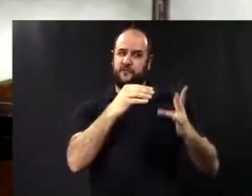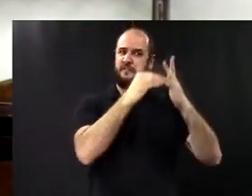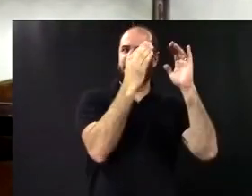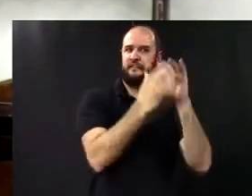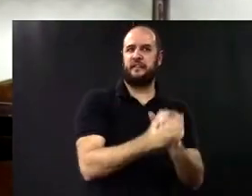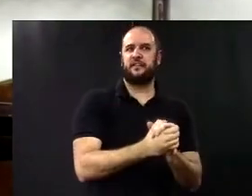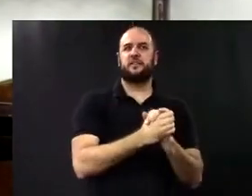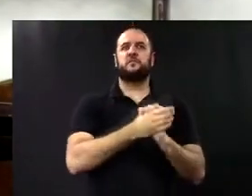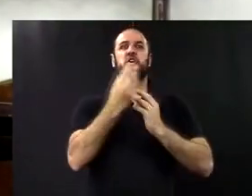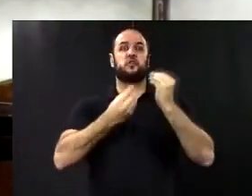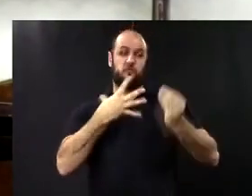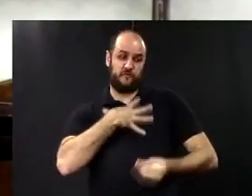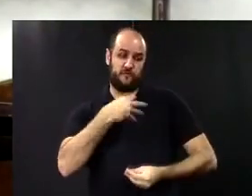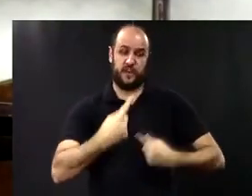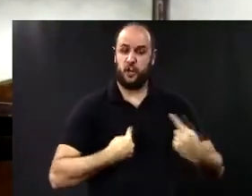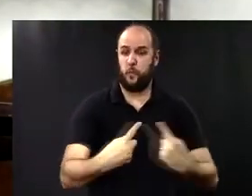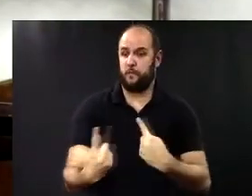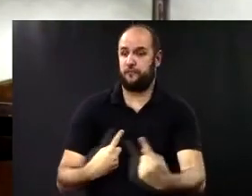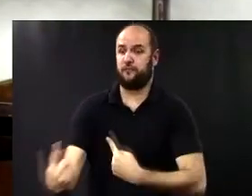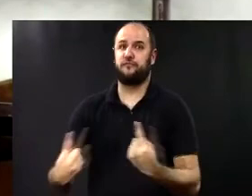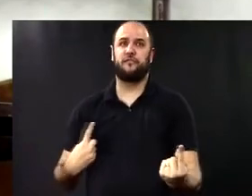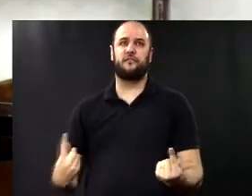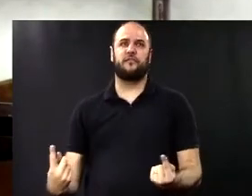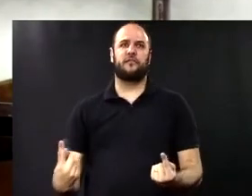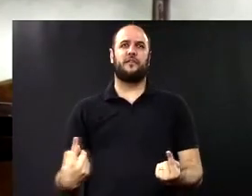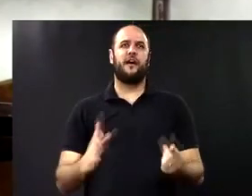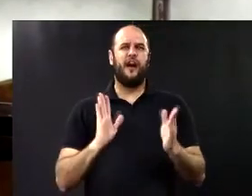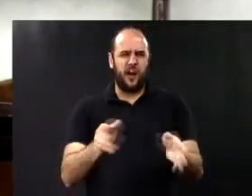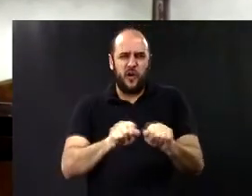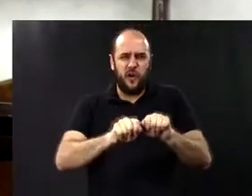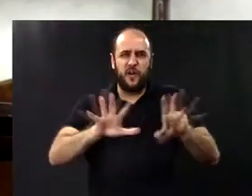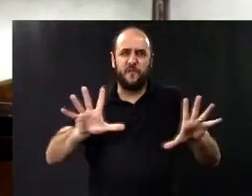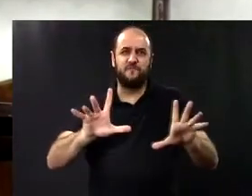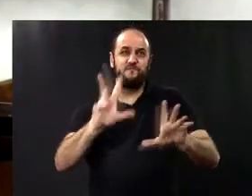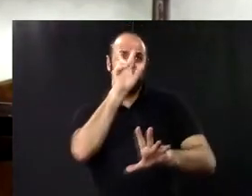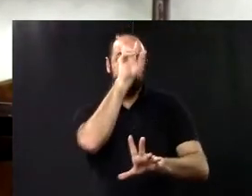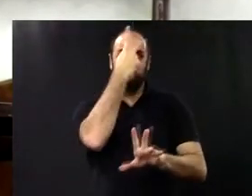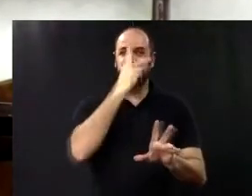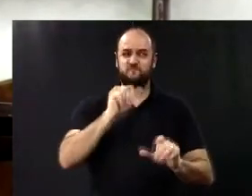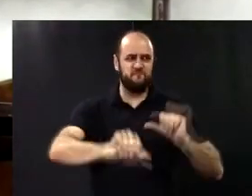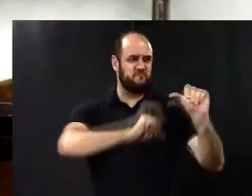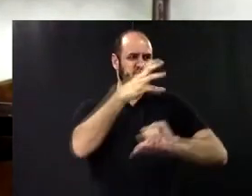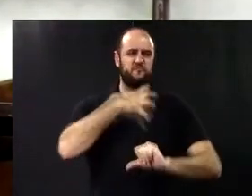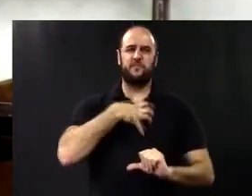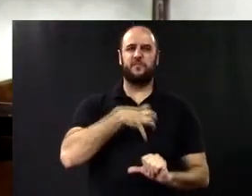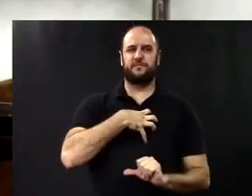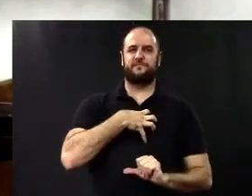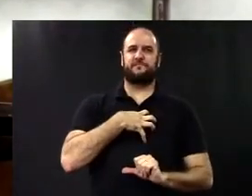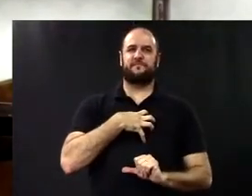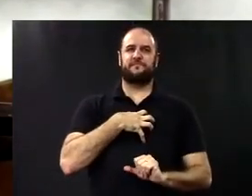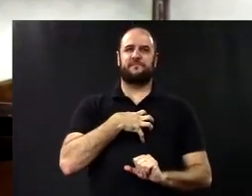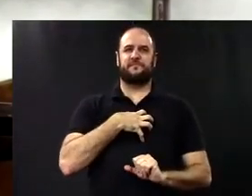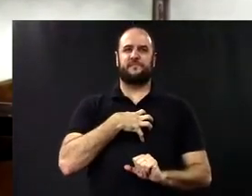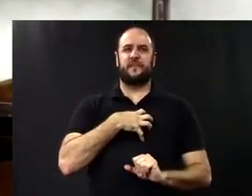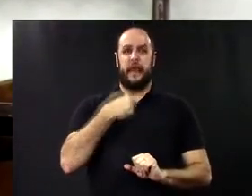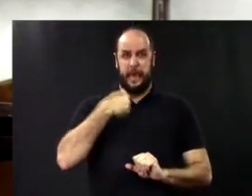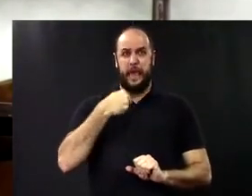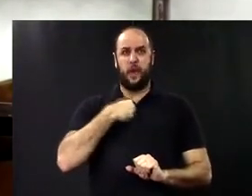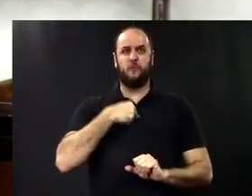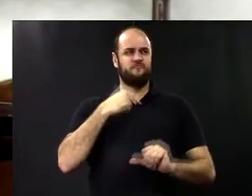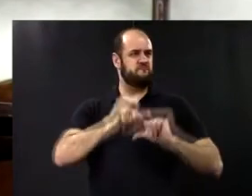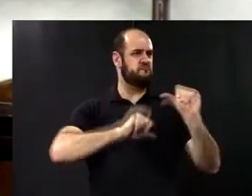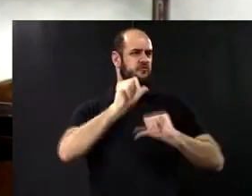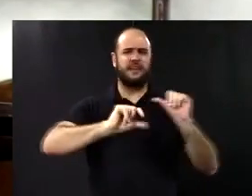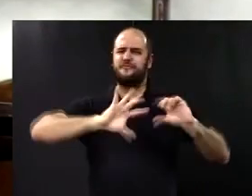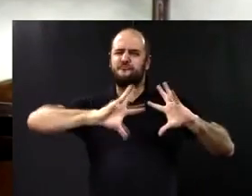tem lidado com os seus filhos. Espero que isso seja uma realidade para você, porque para mim tem sido, tendo que reavaliar